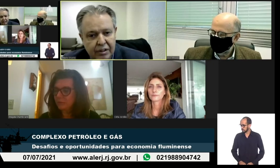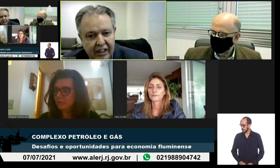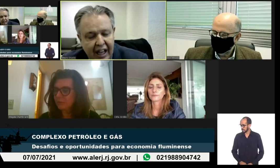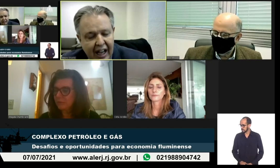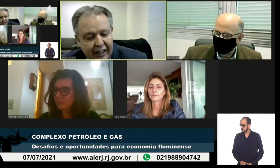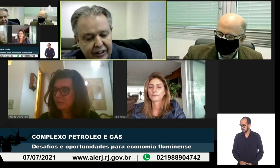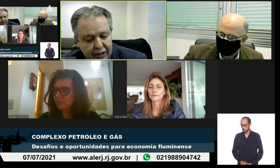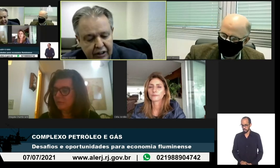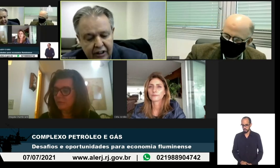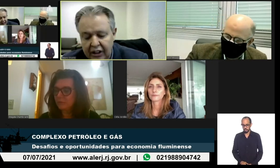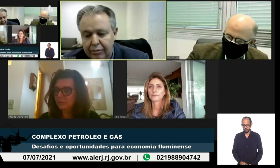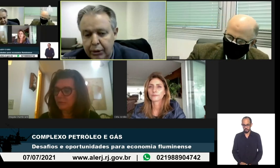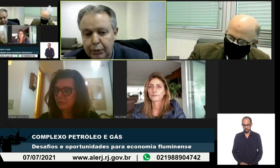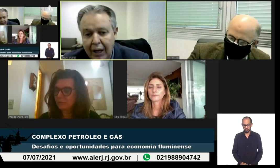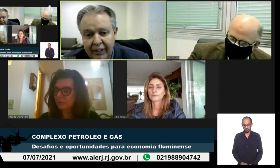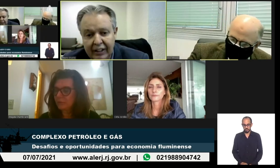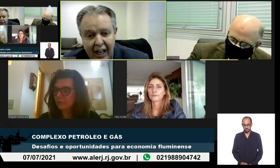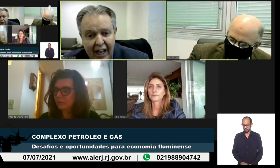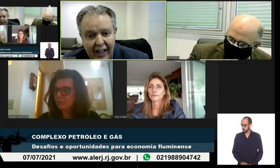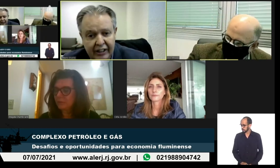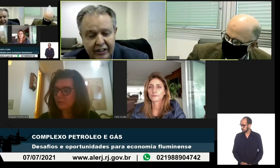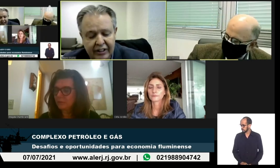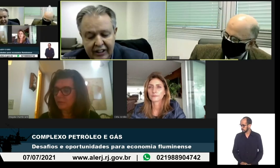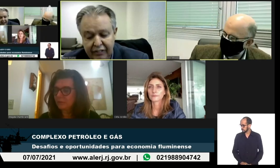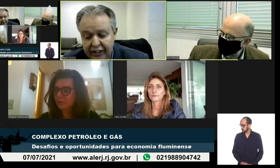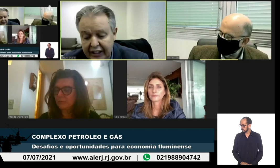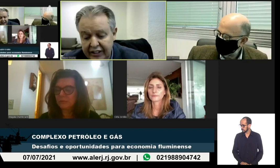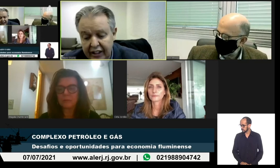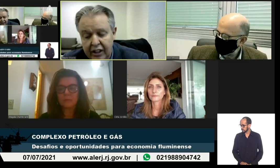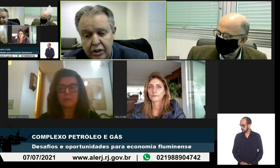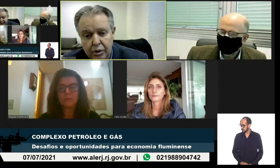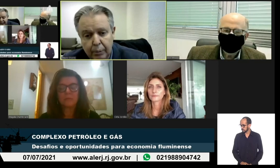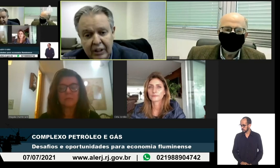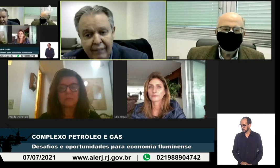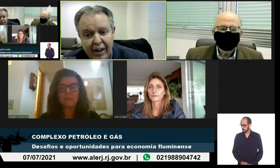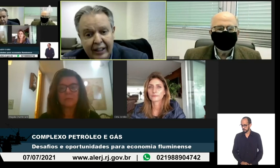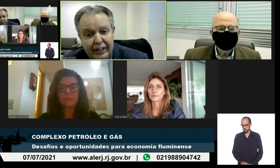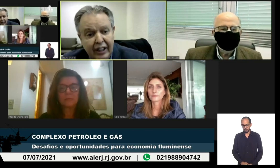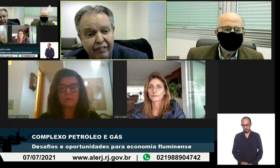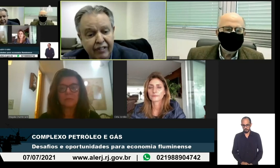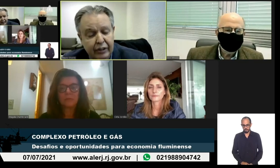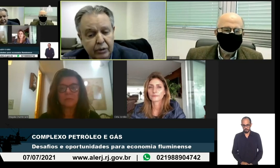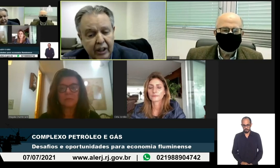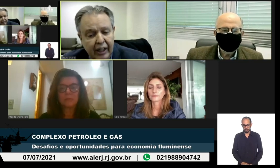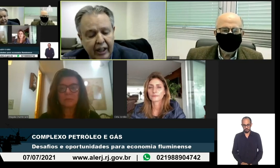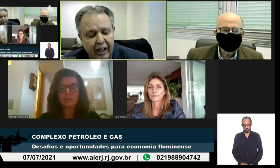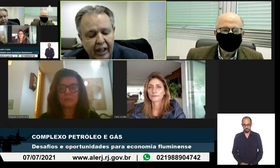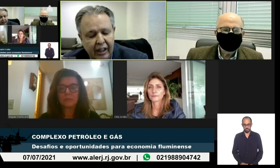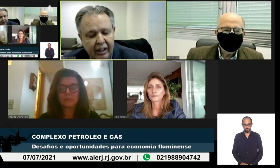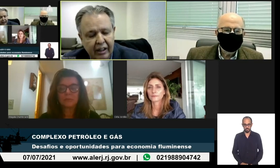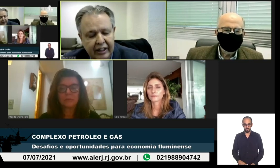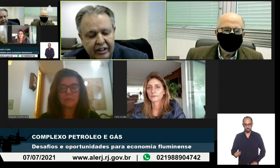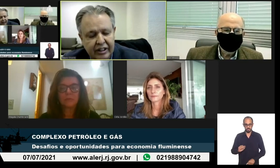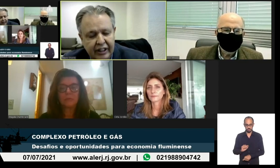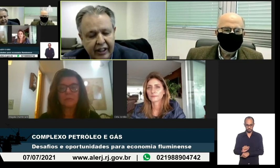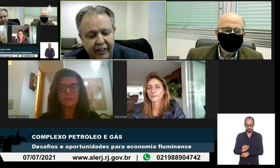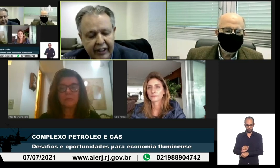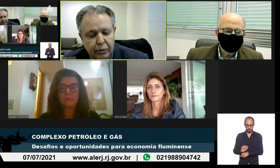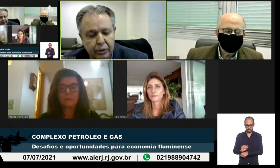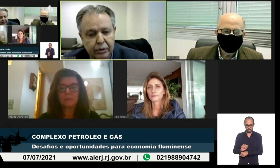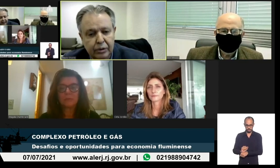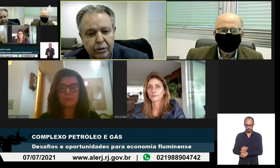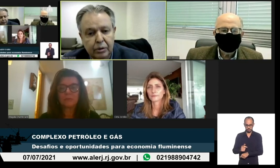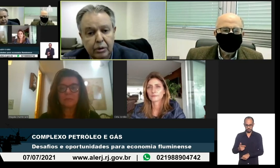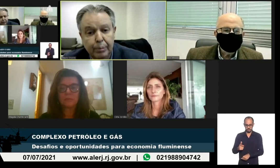a sociedade, os parlamentares, enfim, quer dizer, sobre o trabalho que a gente tem feito em cima,